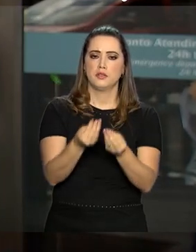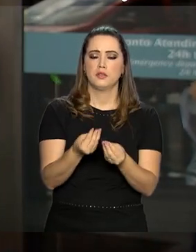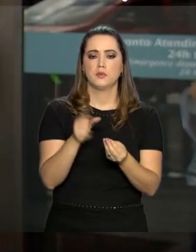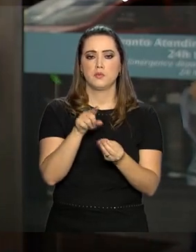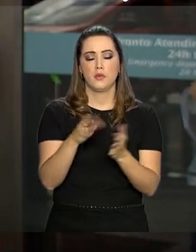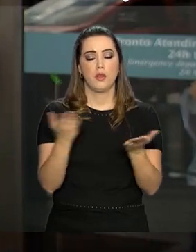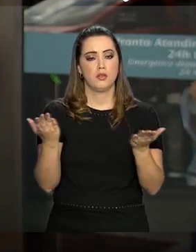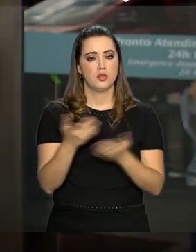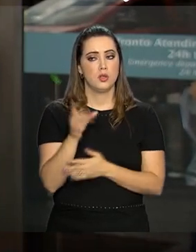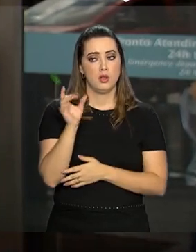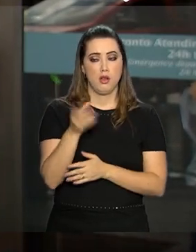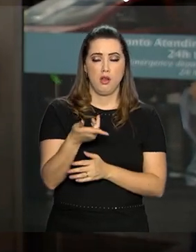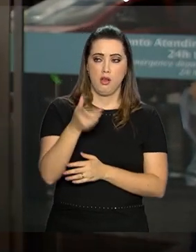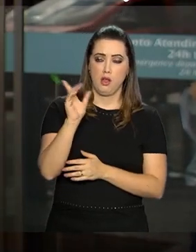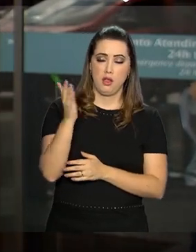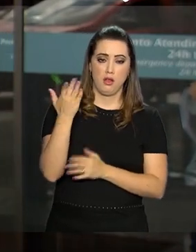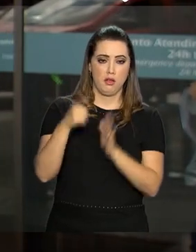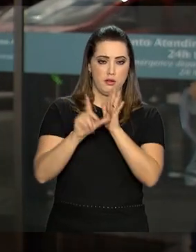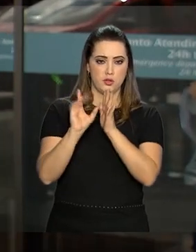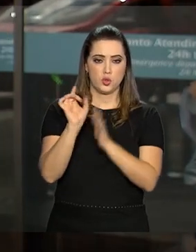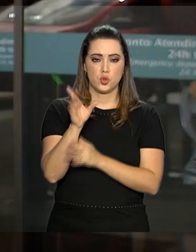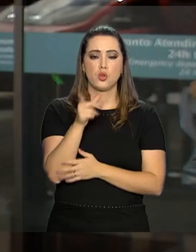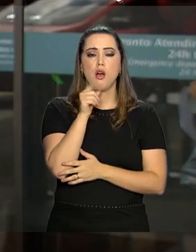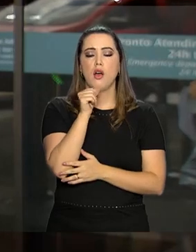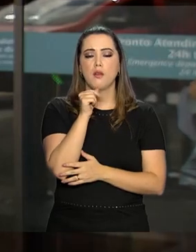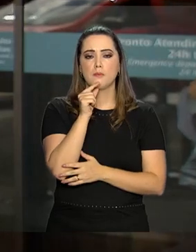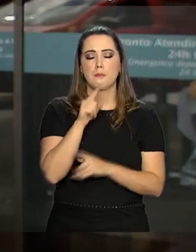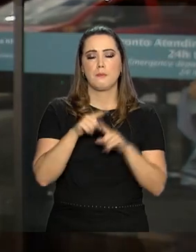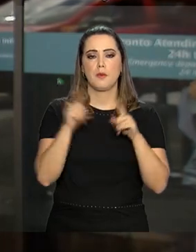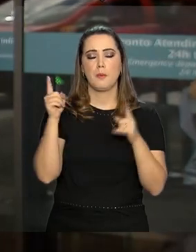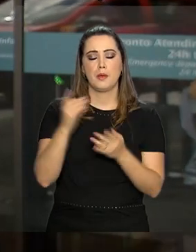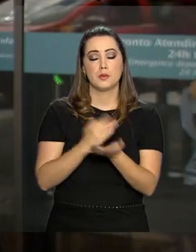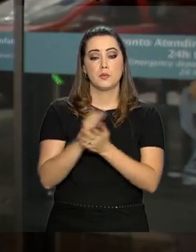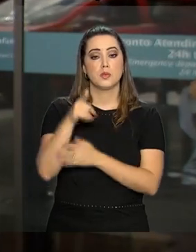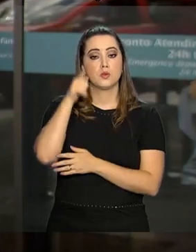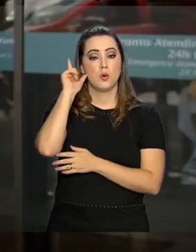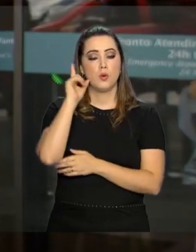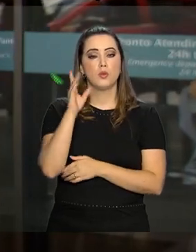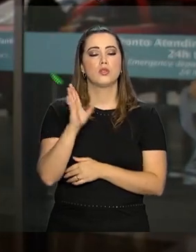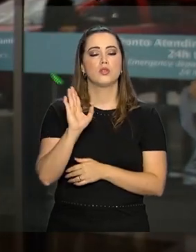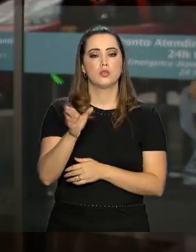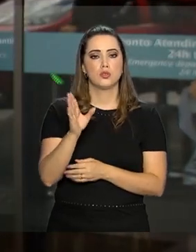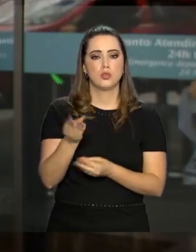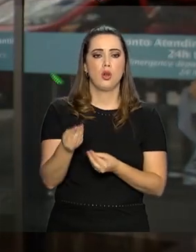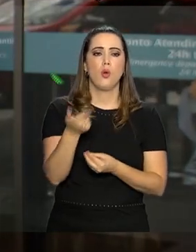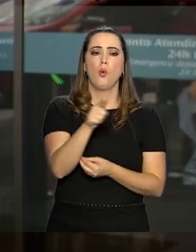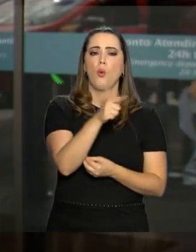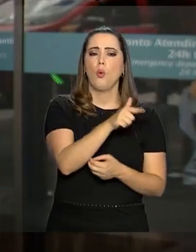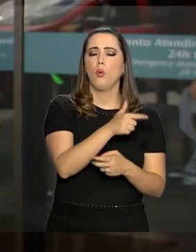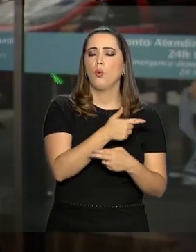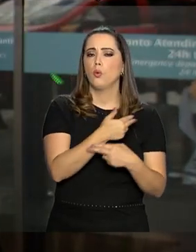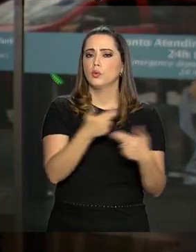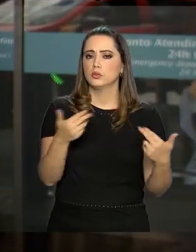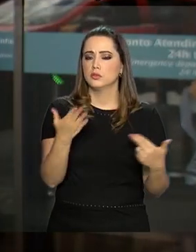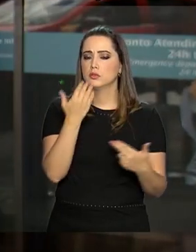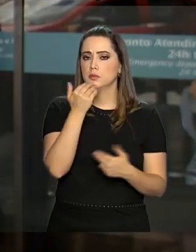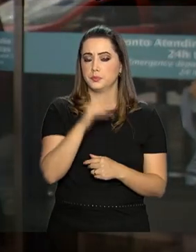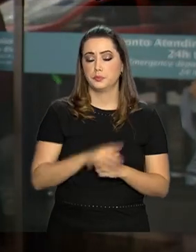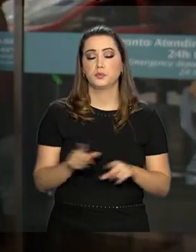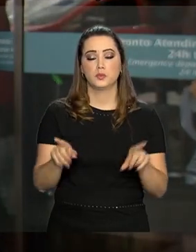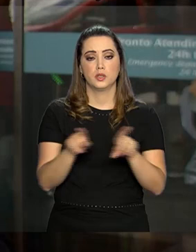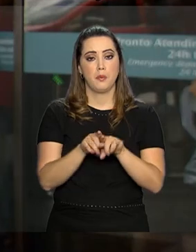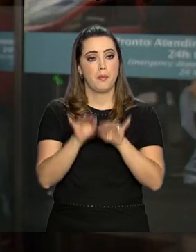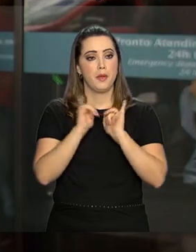Pelo momento ele estava tomando apenas água, mas desde ontem ele tem recebido outros tipos de alimento. E ele